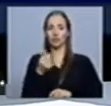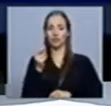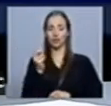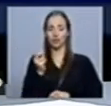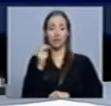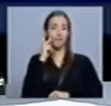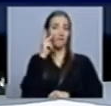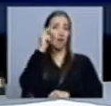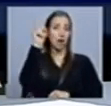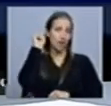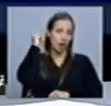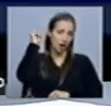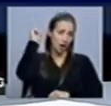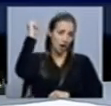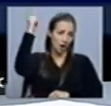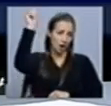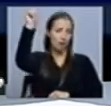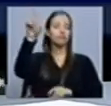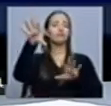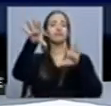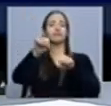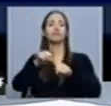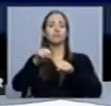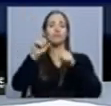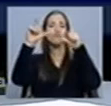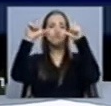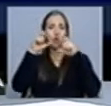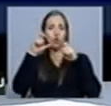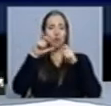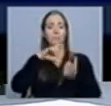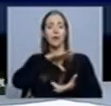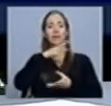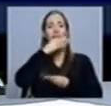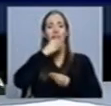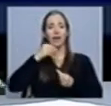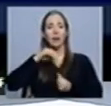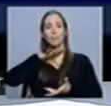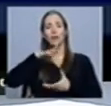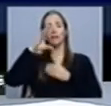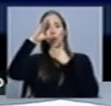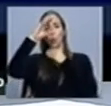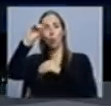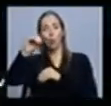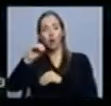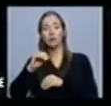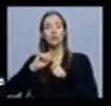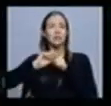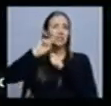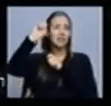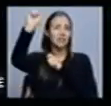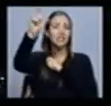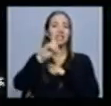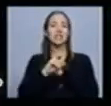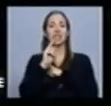até ao asteroide, capturou uma imagem da Terra e da Lua, precisamente a 63 milhões de quilómetros,